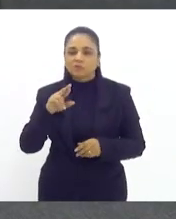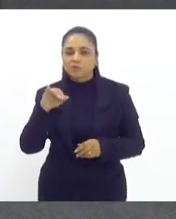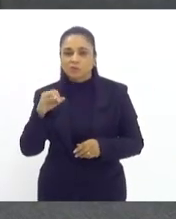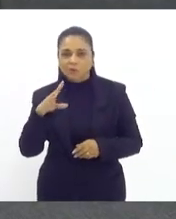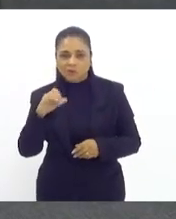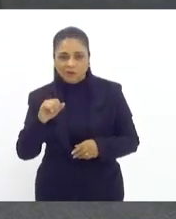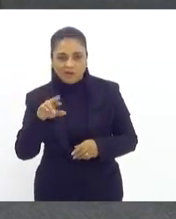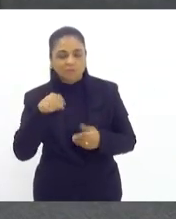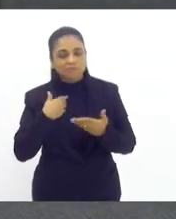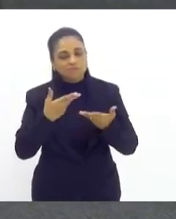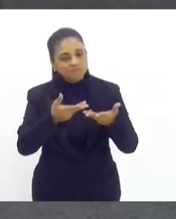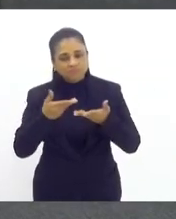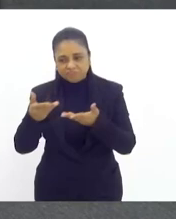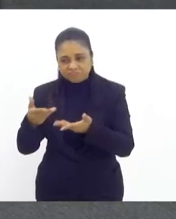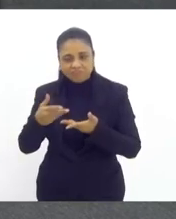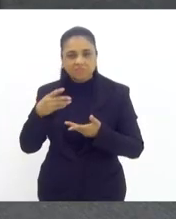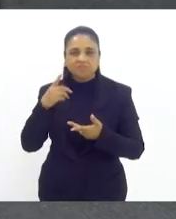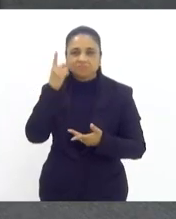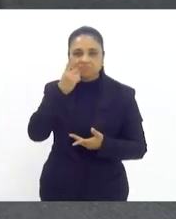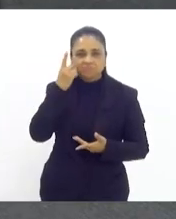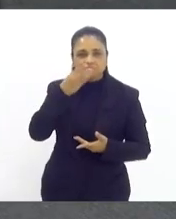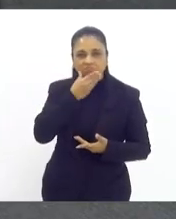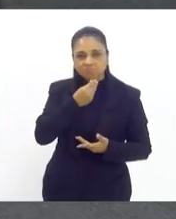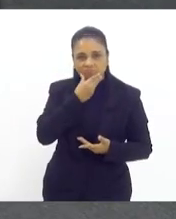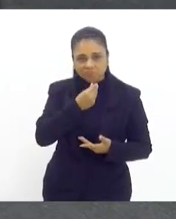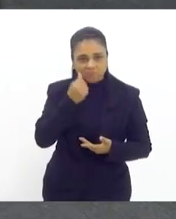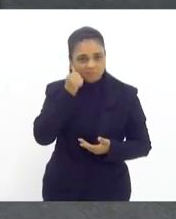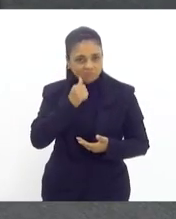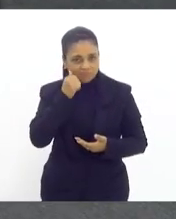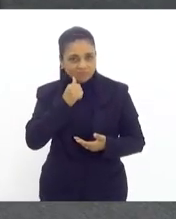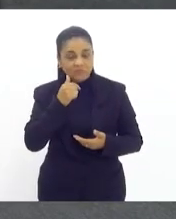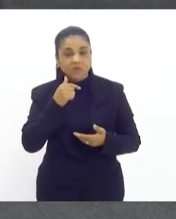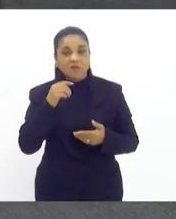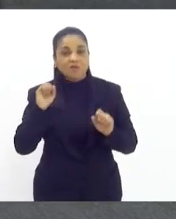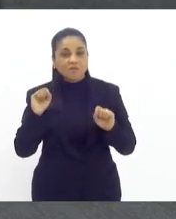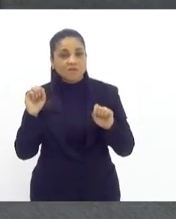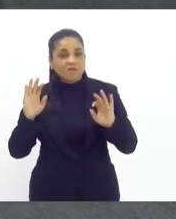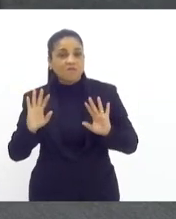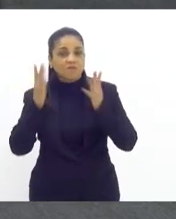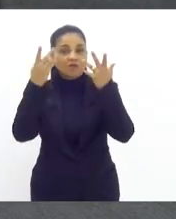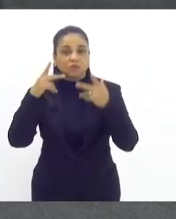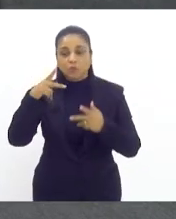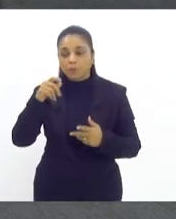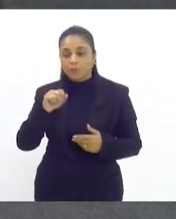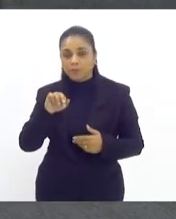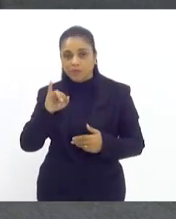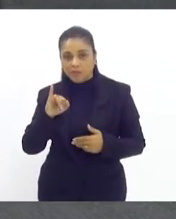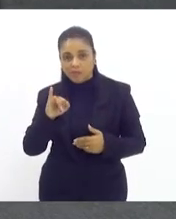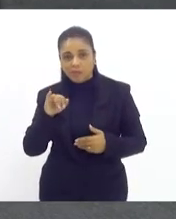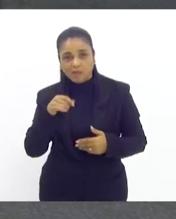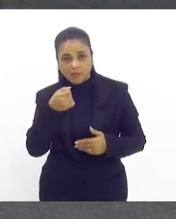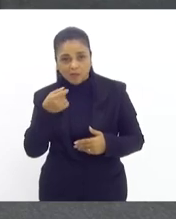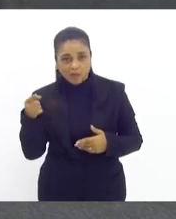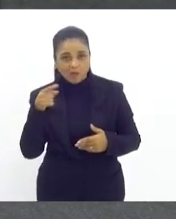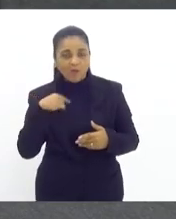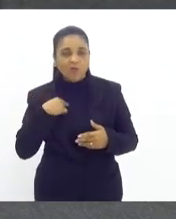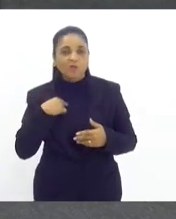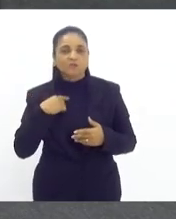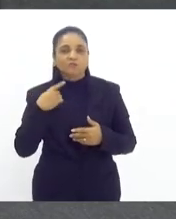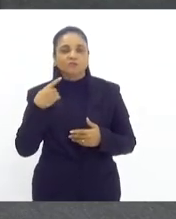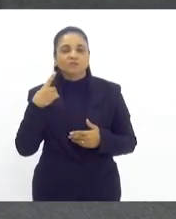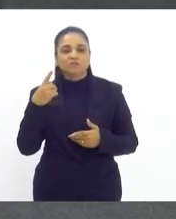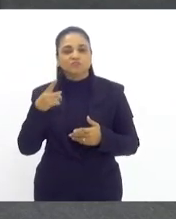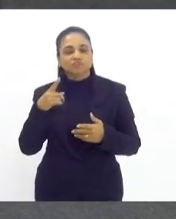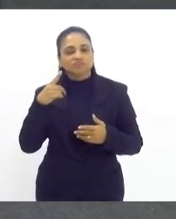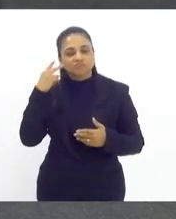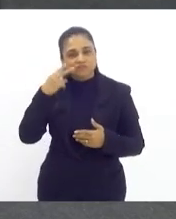os colegas deputados deputados para nossa festa do peão em Visconde de Mauá convite do prefeito Diogo Balieiro a festa mais tradicional